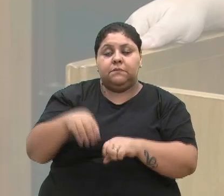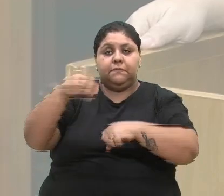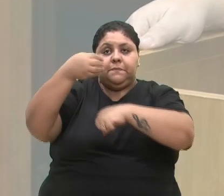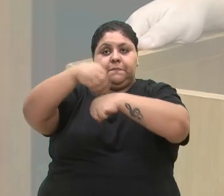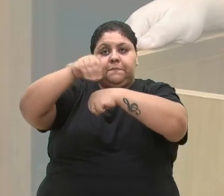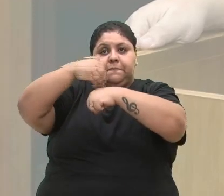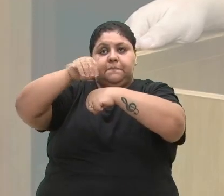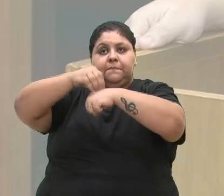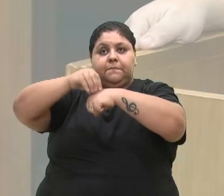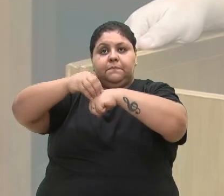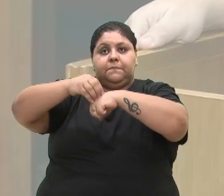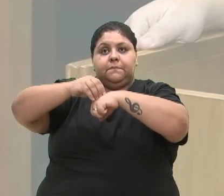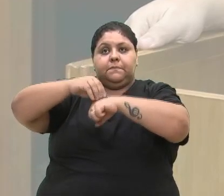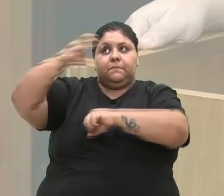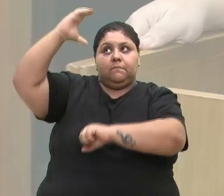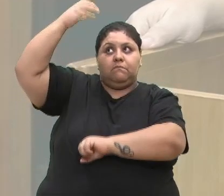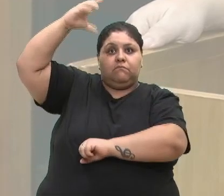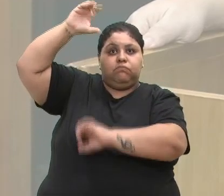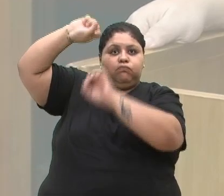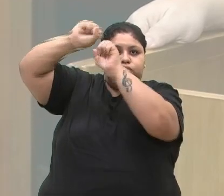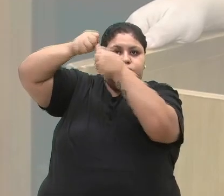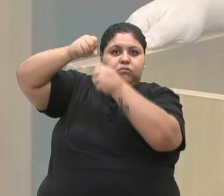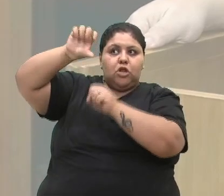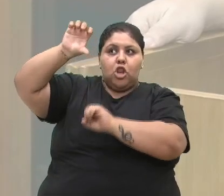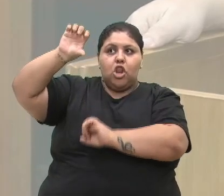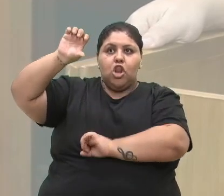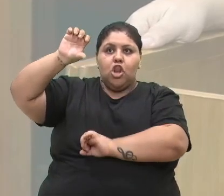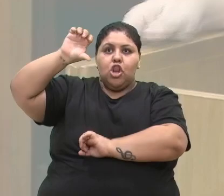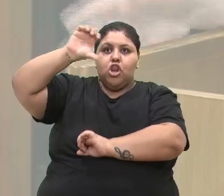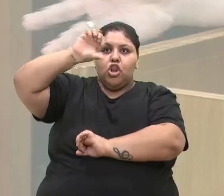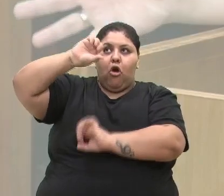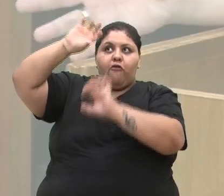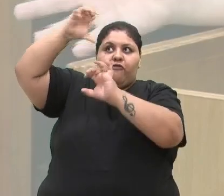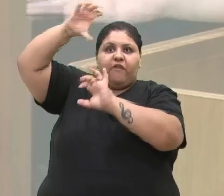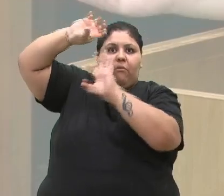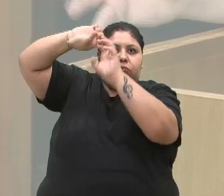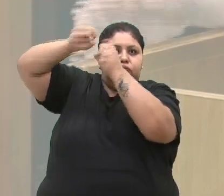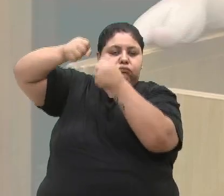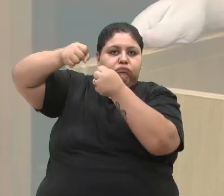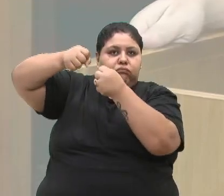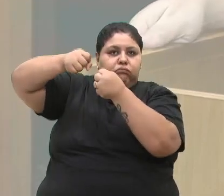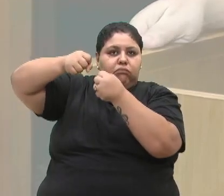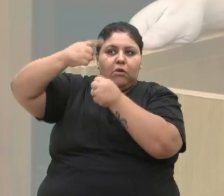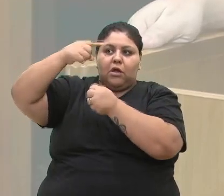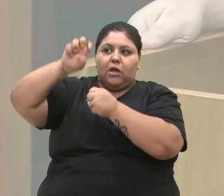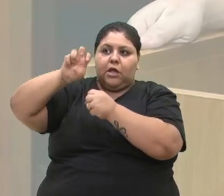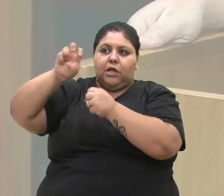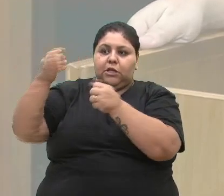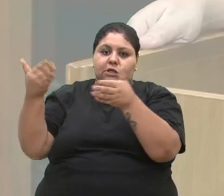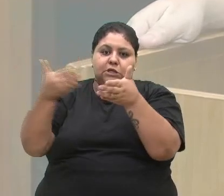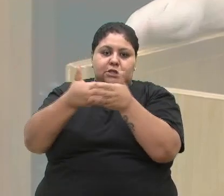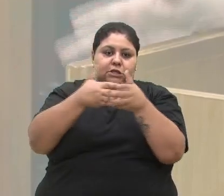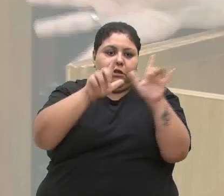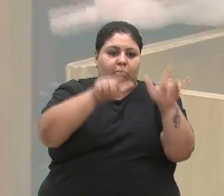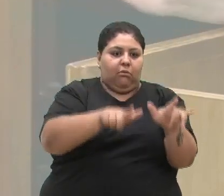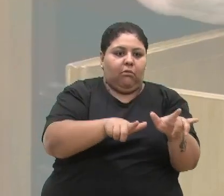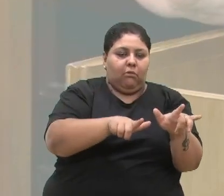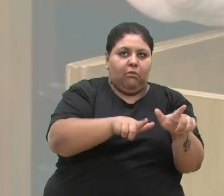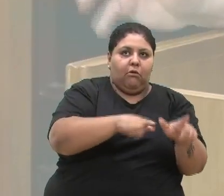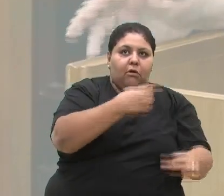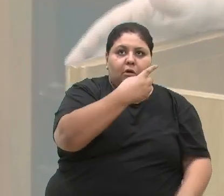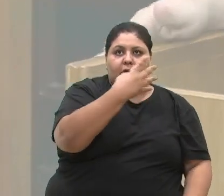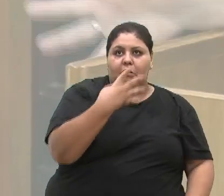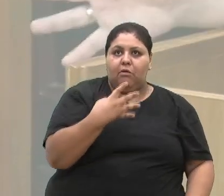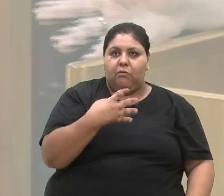lâmpada queimada, cada 10, 9 é de lâmpada, cada 15 coisa que chega para o gabinete,